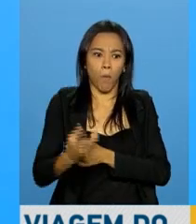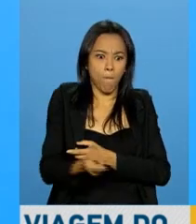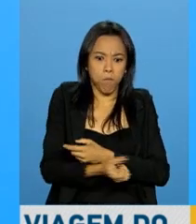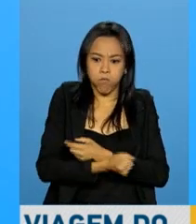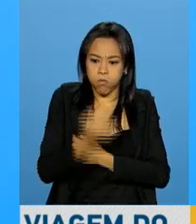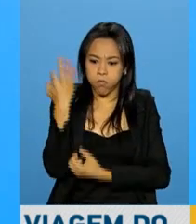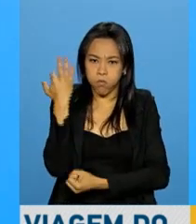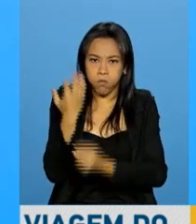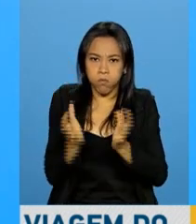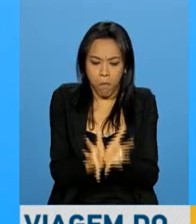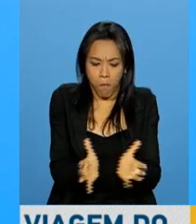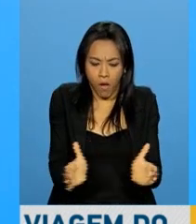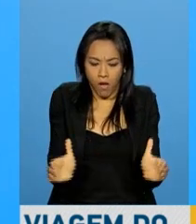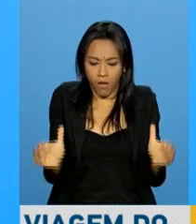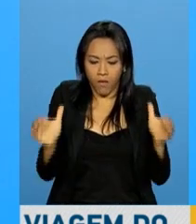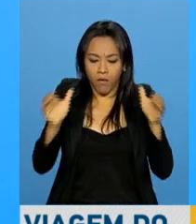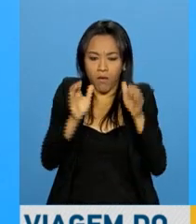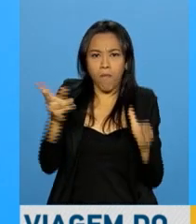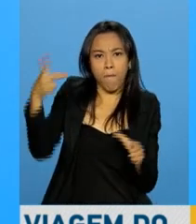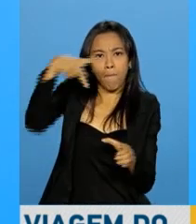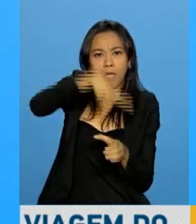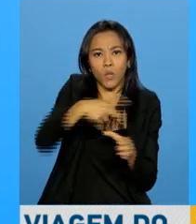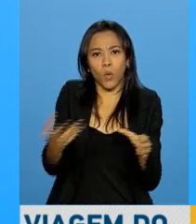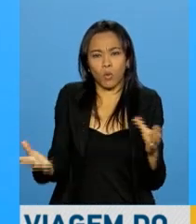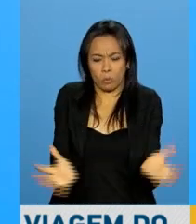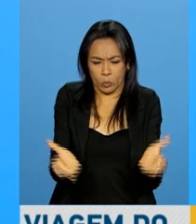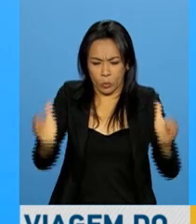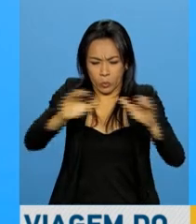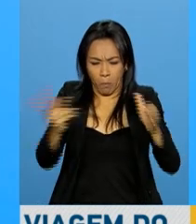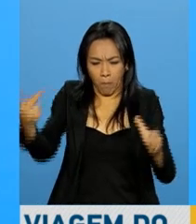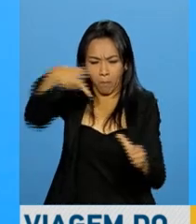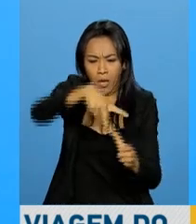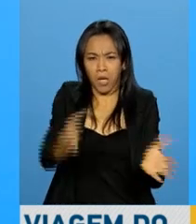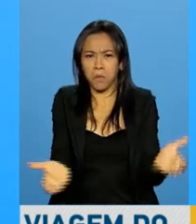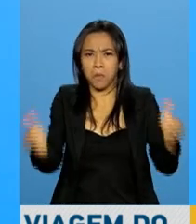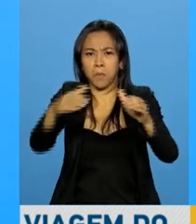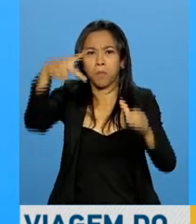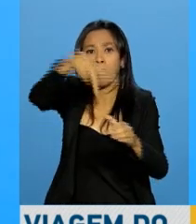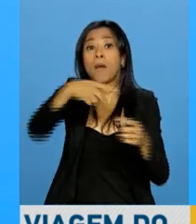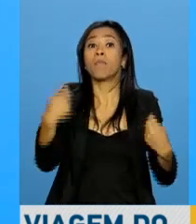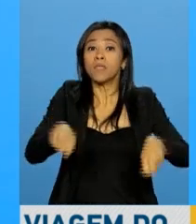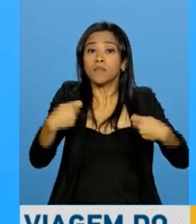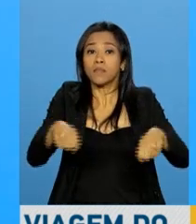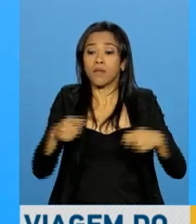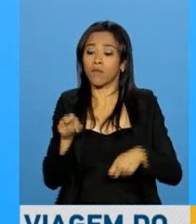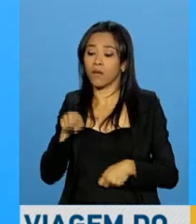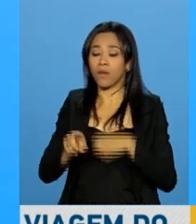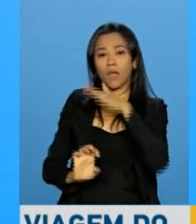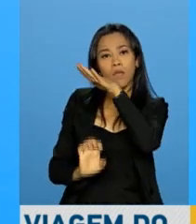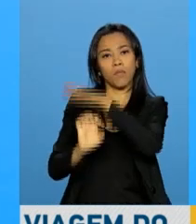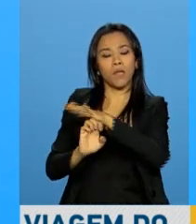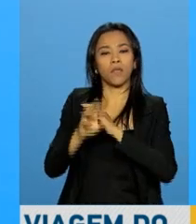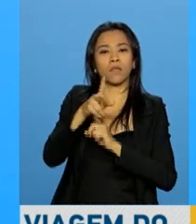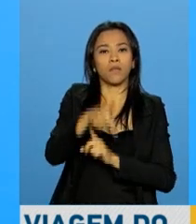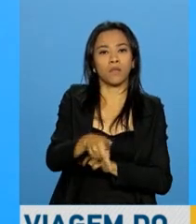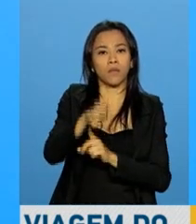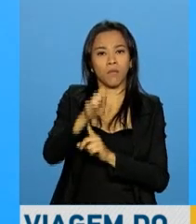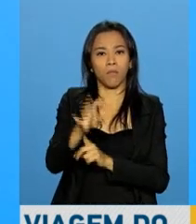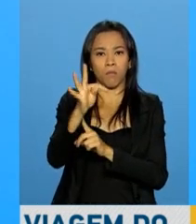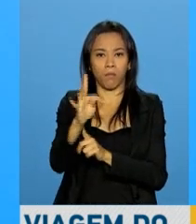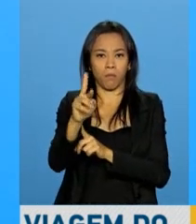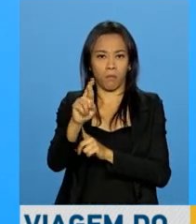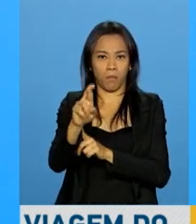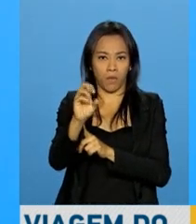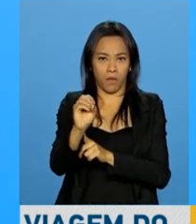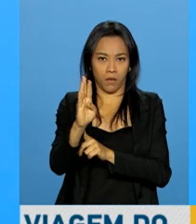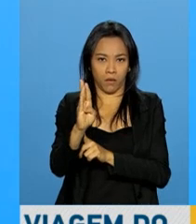gás, havia necessidade obrigatória de a empresa estatal Petrobras participar